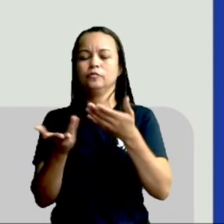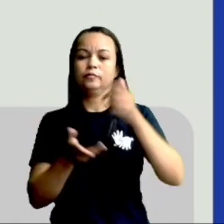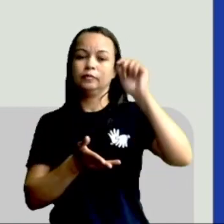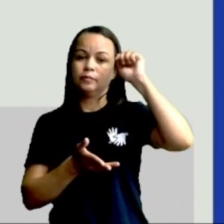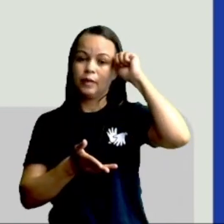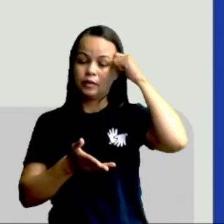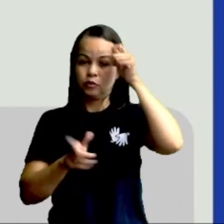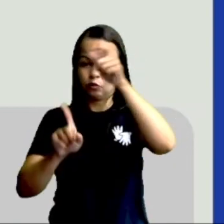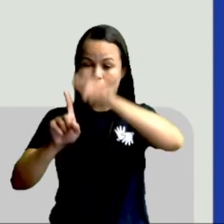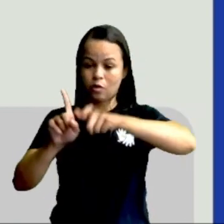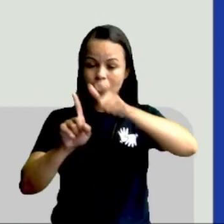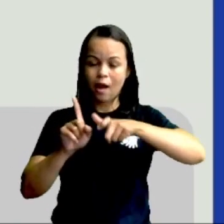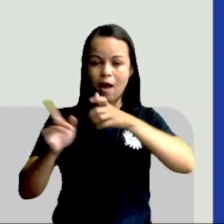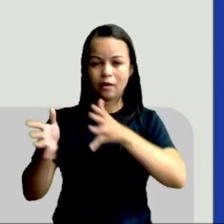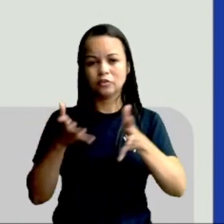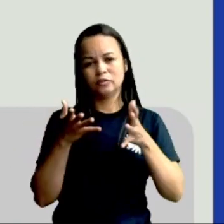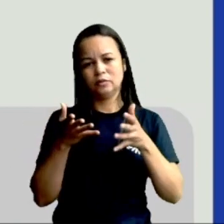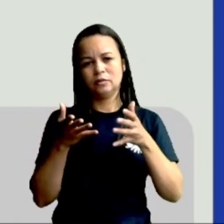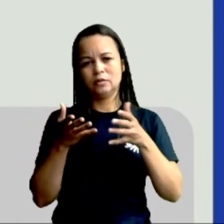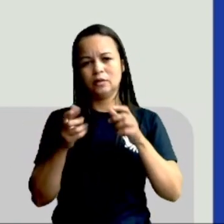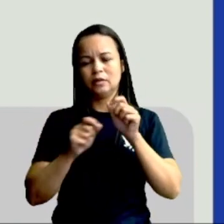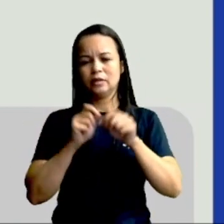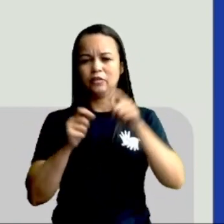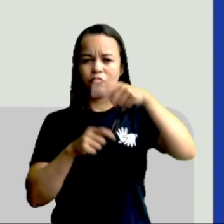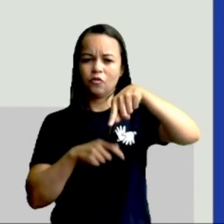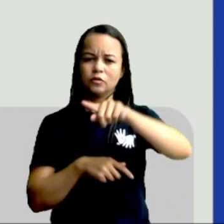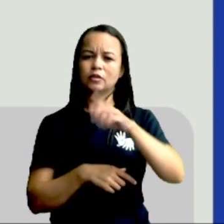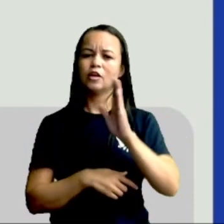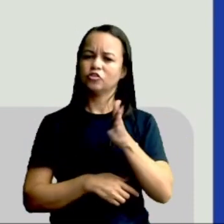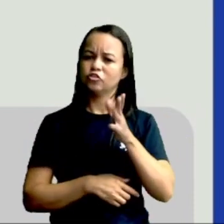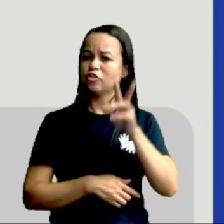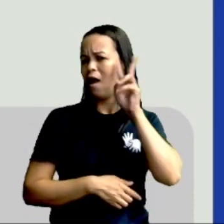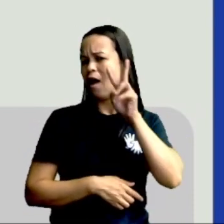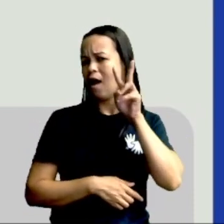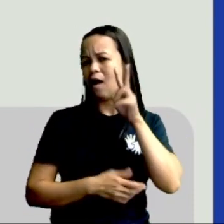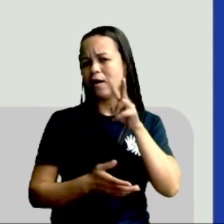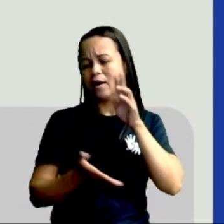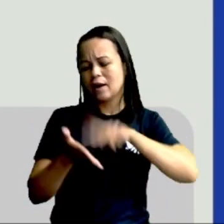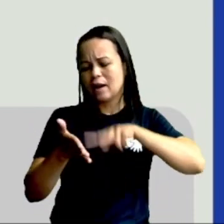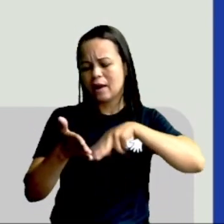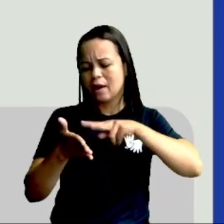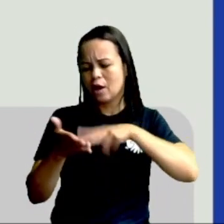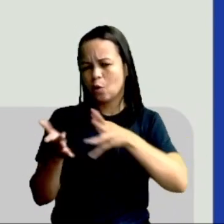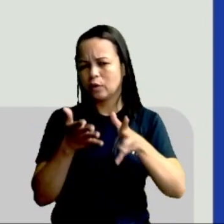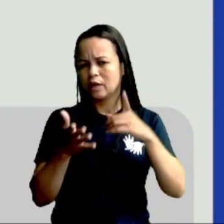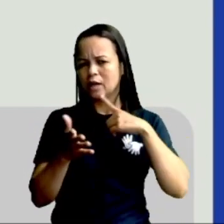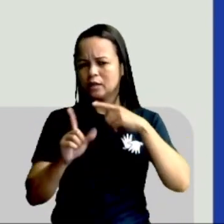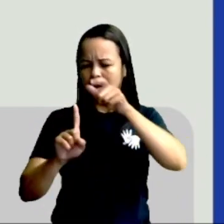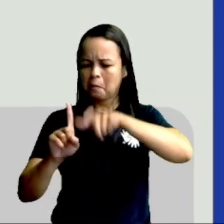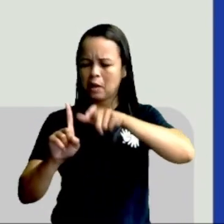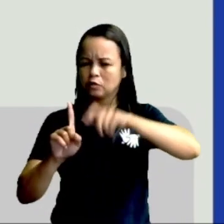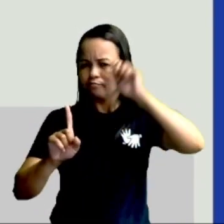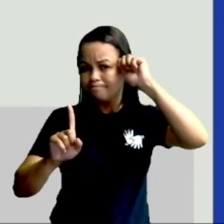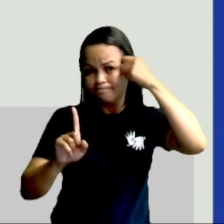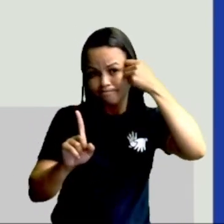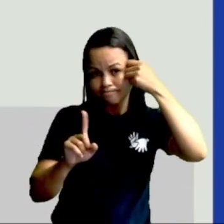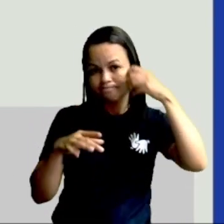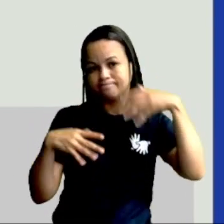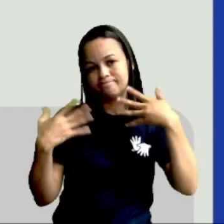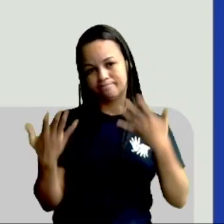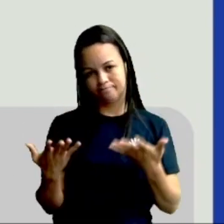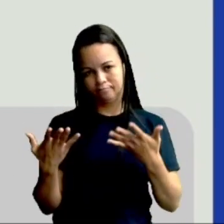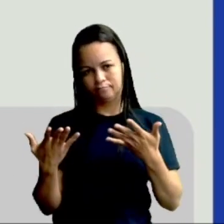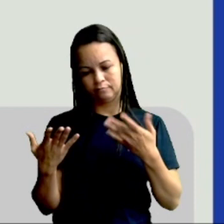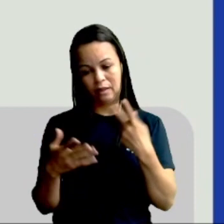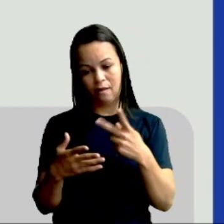livros didáticos, histórias paradidáticas que você já leu que tem personagens negros? Quantos você já leu? Né? Então essa é